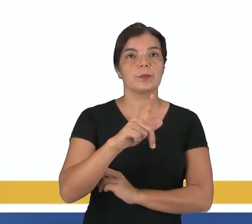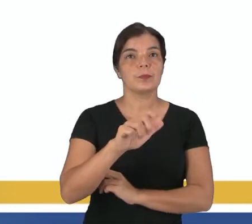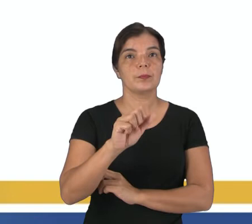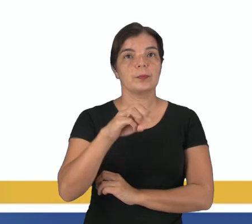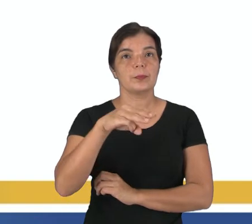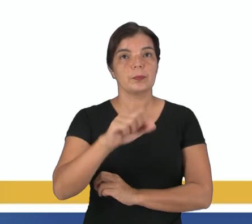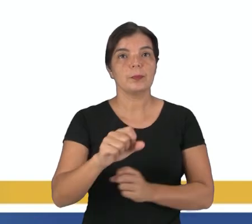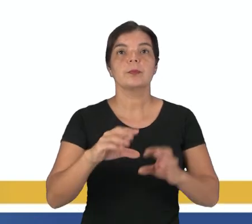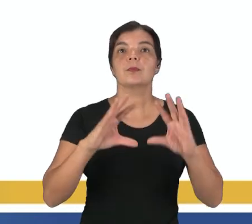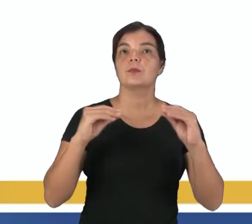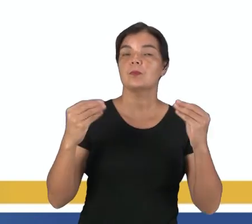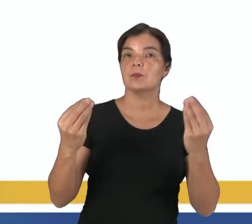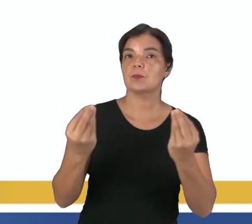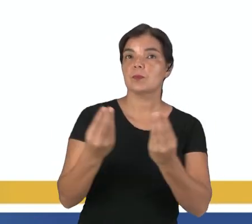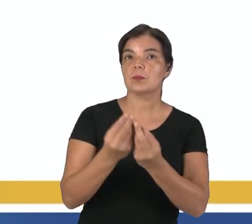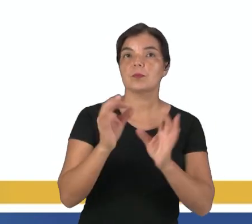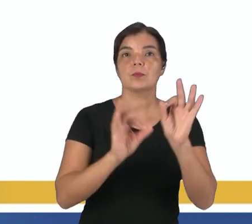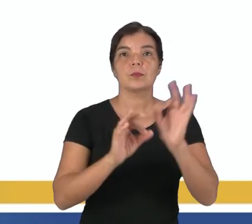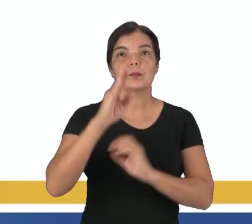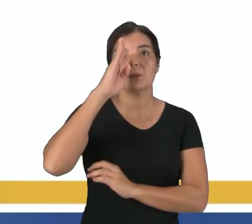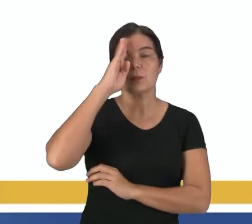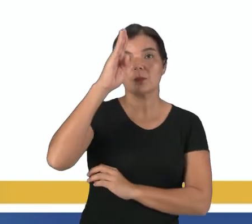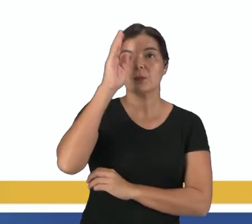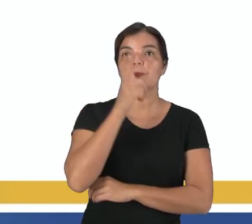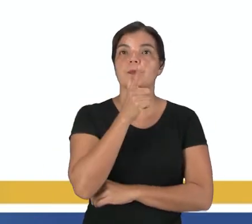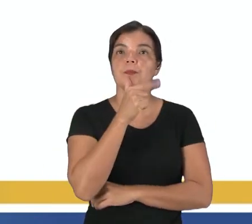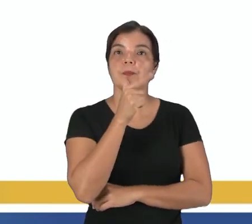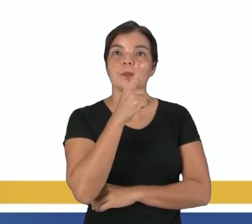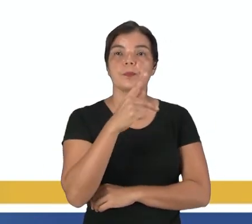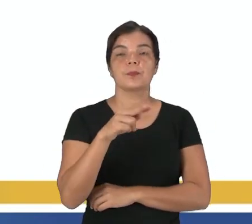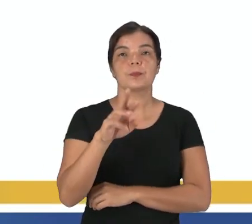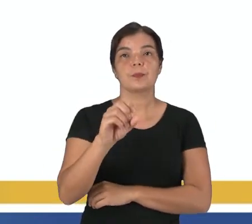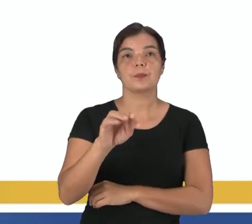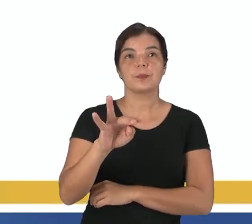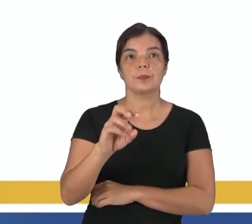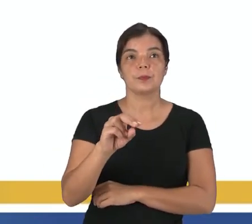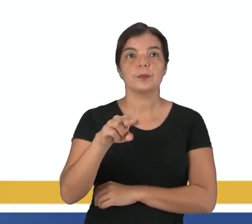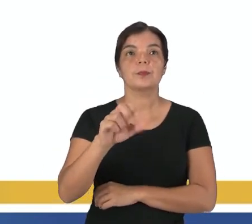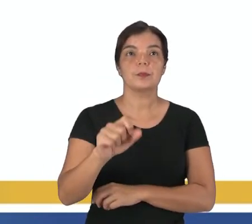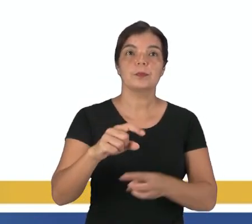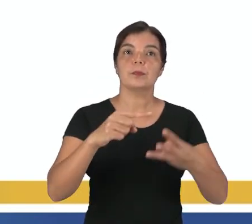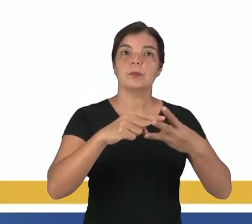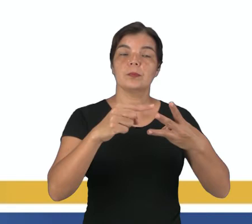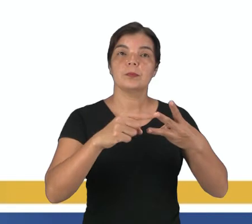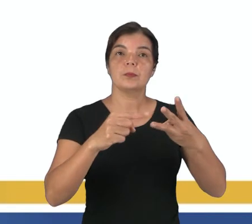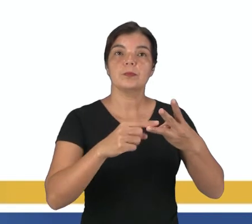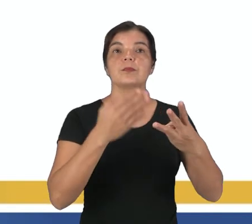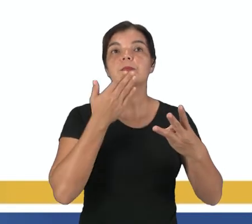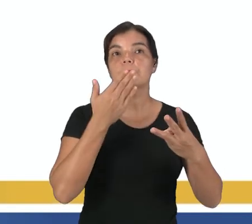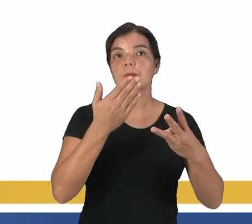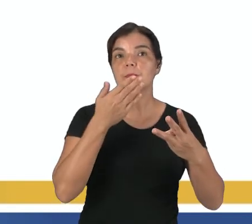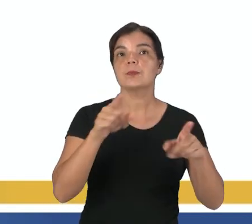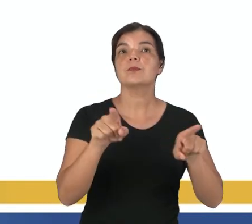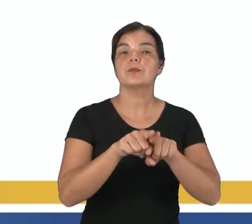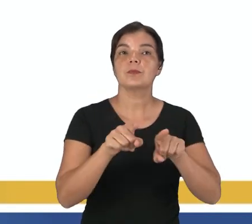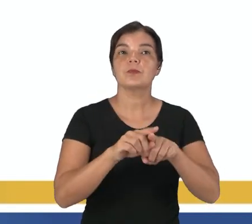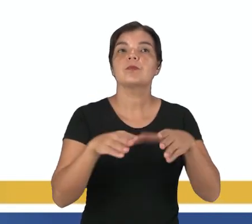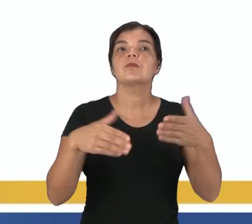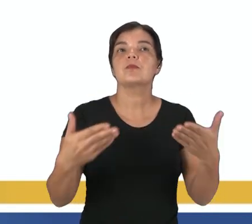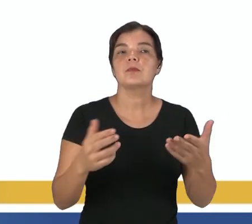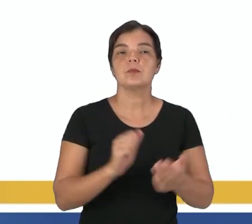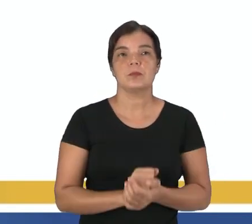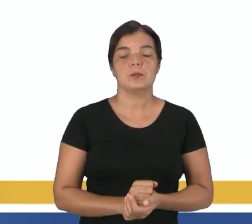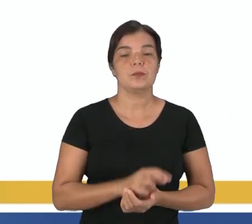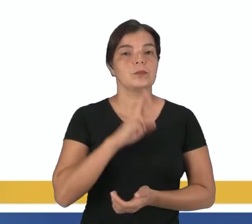pelo plasma, né? Onde as substâncias formadas principalmente por águas e proteína, e são 3 tipos de elementos